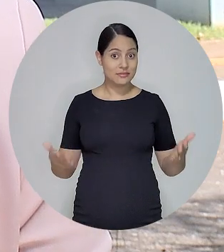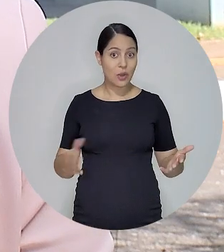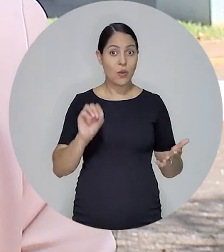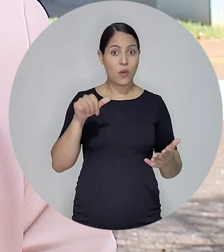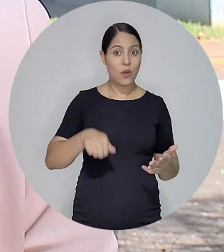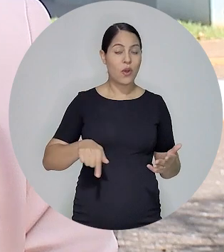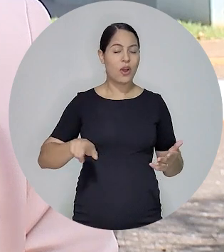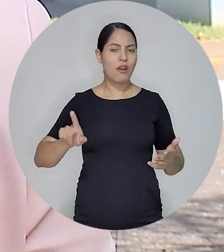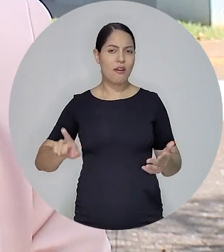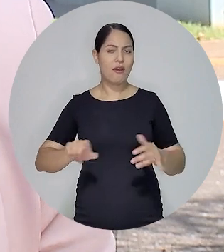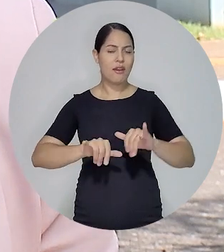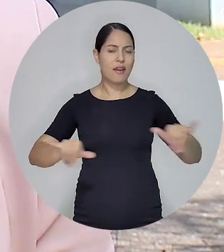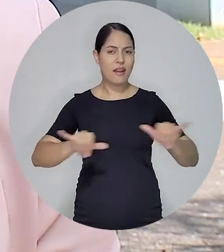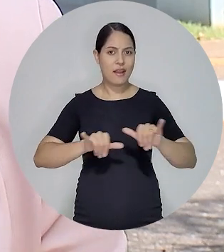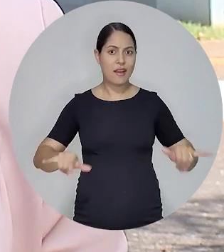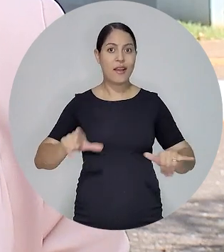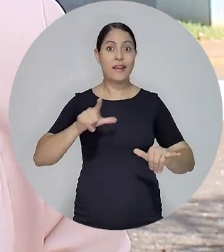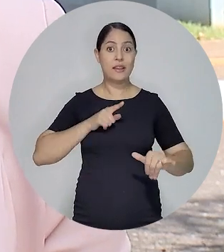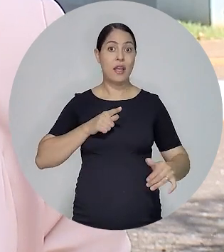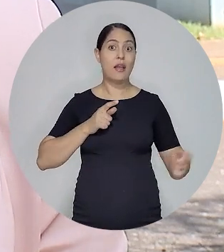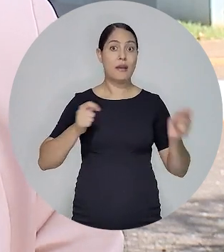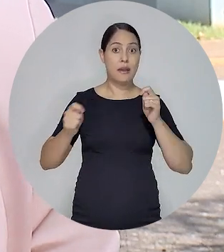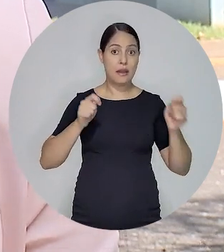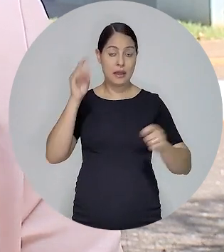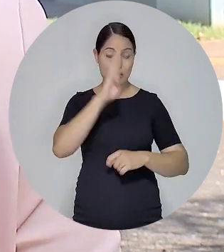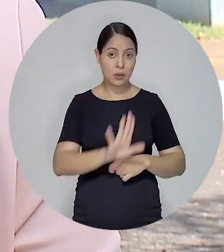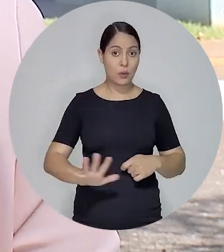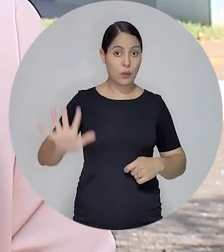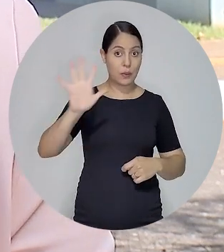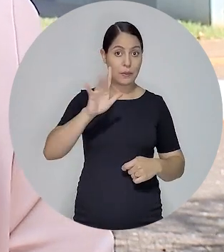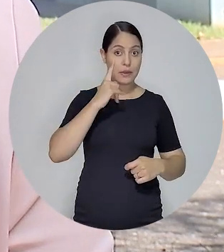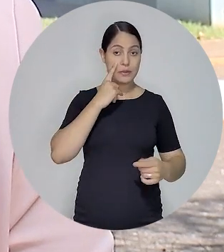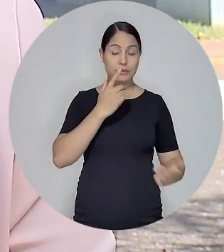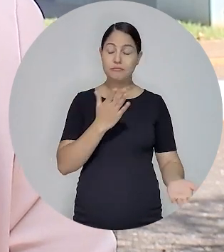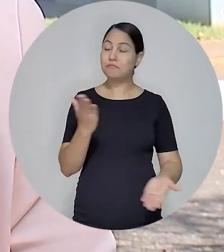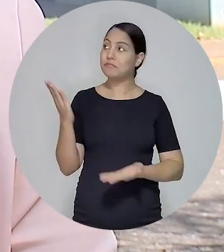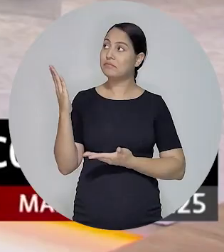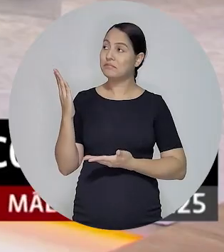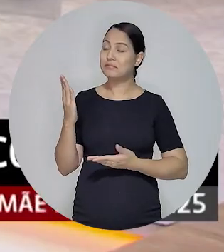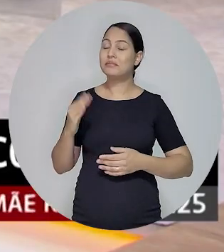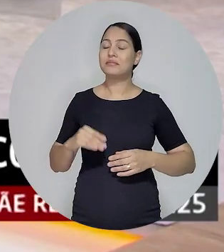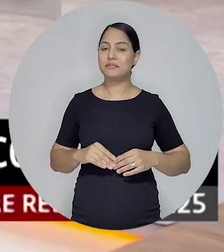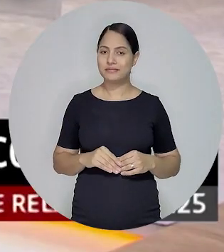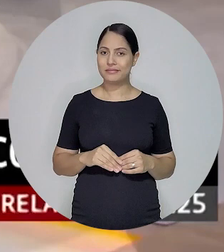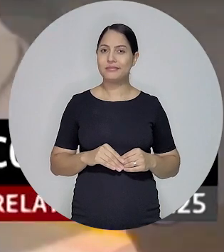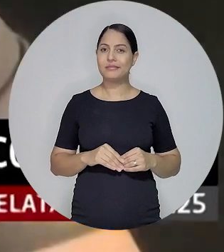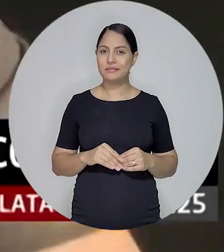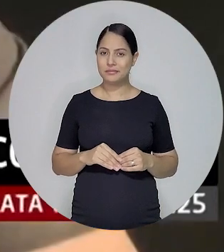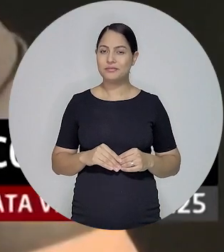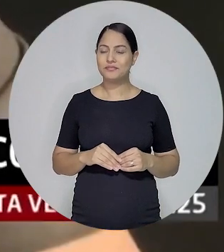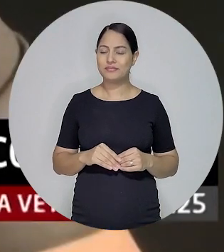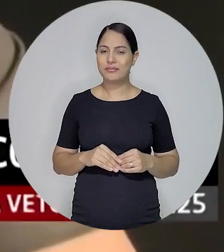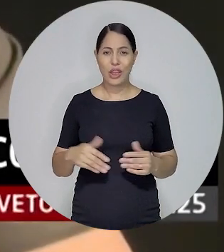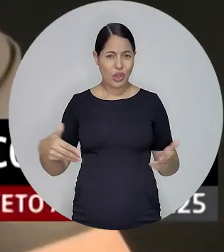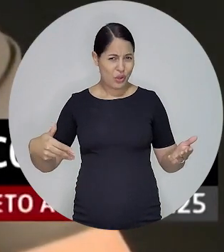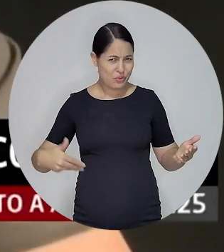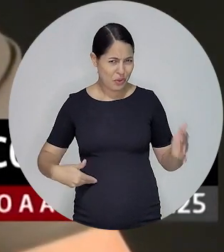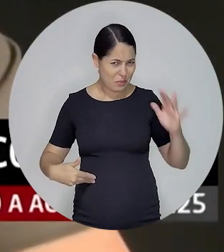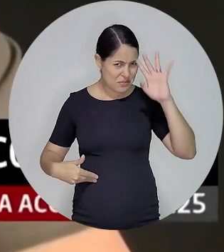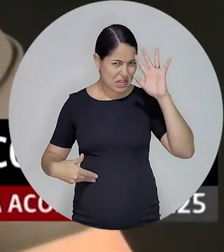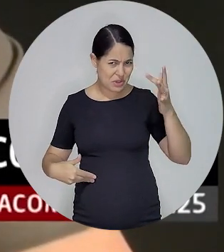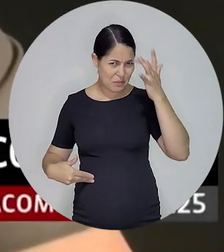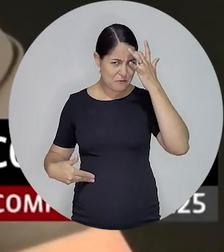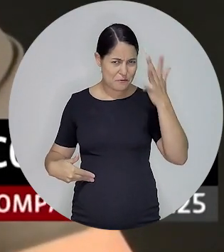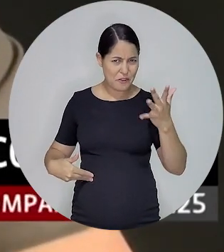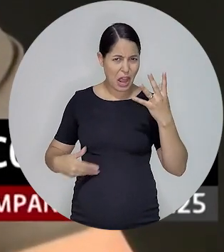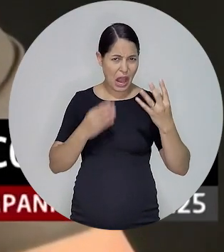A iniciativa da ONG Ação da Cidadania, inclusive, foi destaque na imprensa nacional. A gente sabe muito bem que a questão da fome